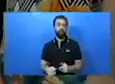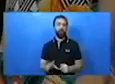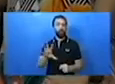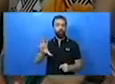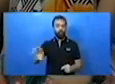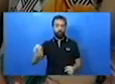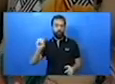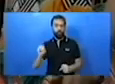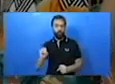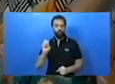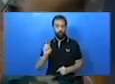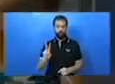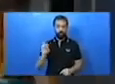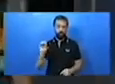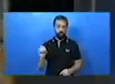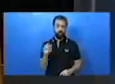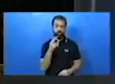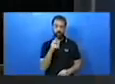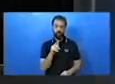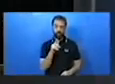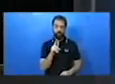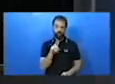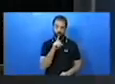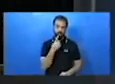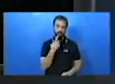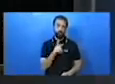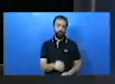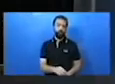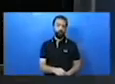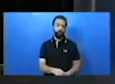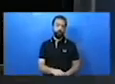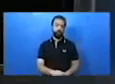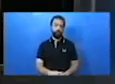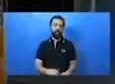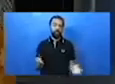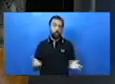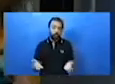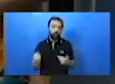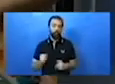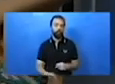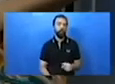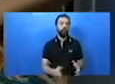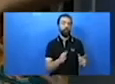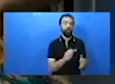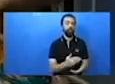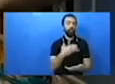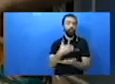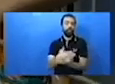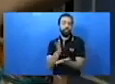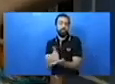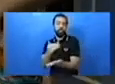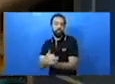palitos novamente. Junta aí os 20 palitinhos, 20 lápis. Só que agora a gente vai repartir em 5